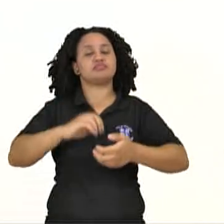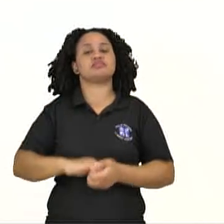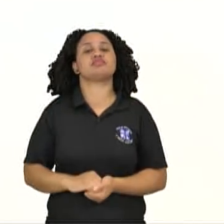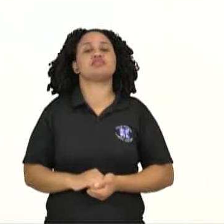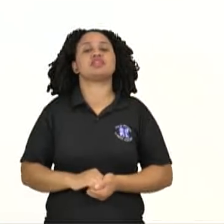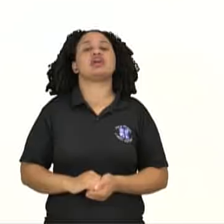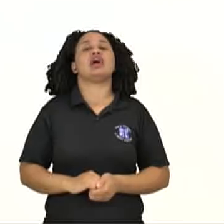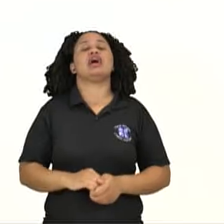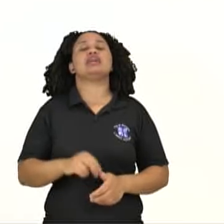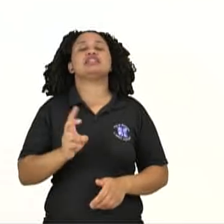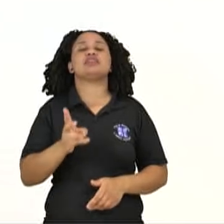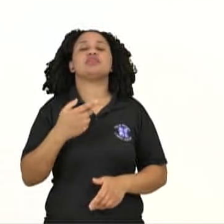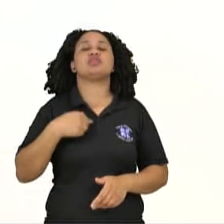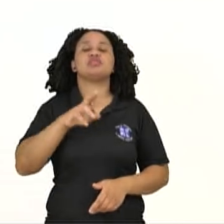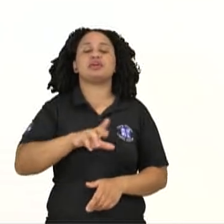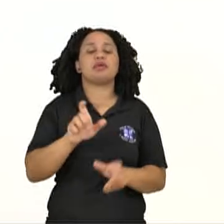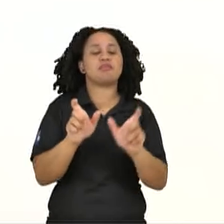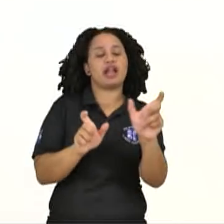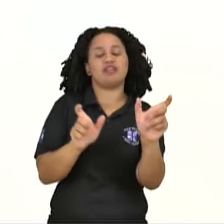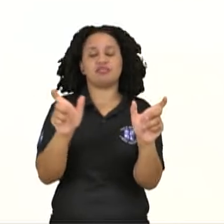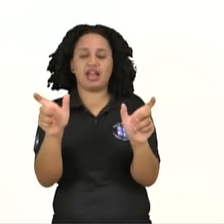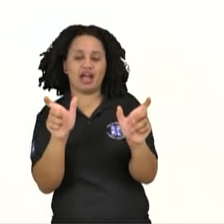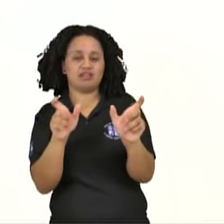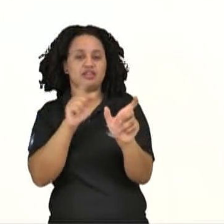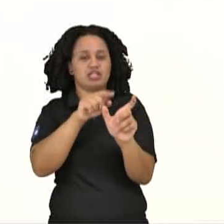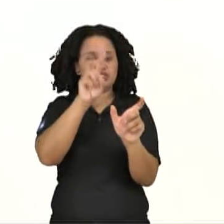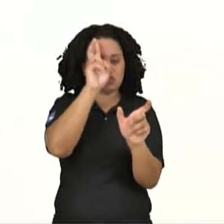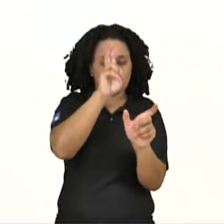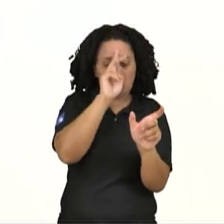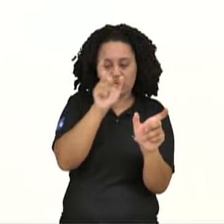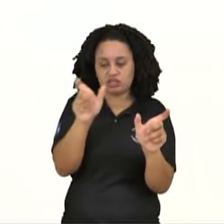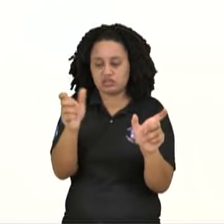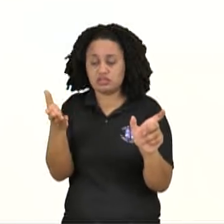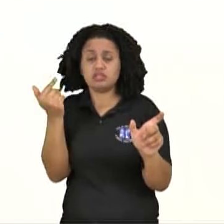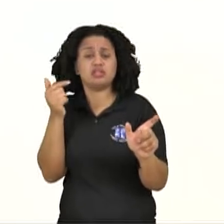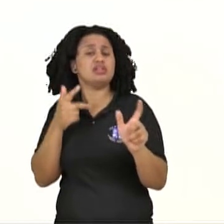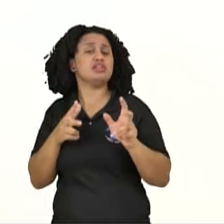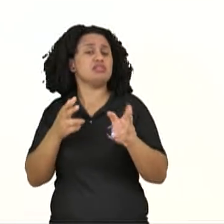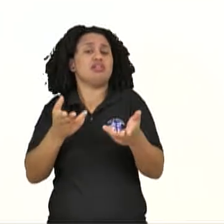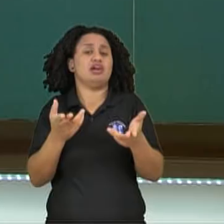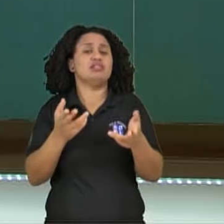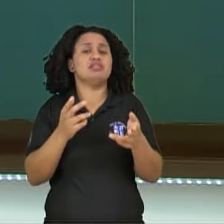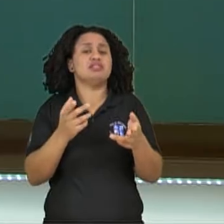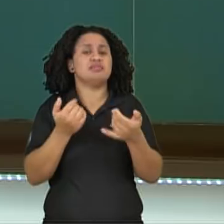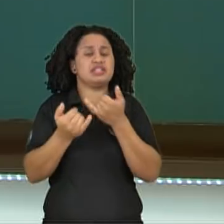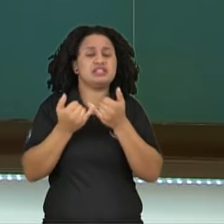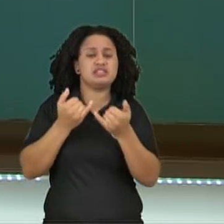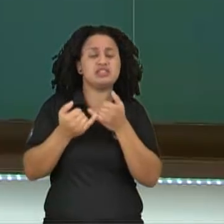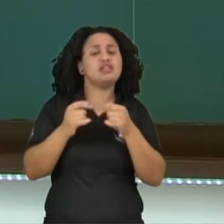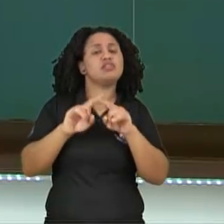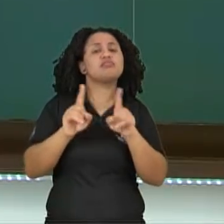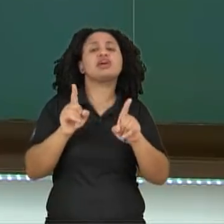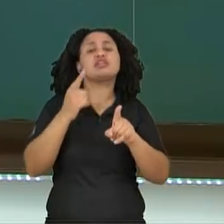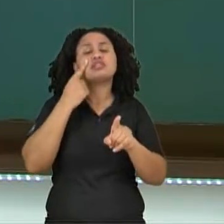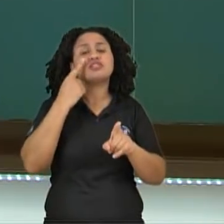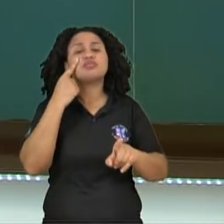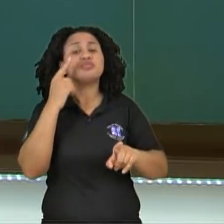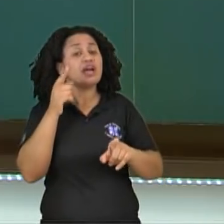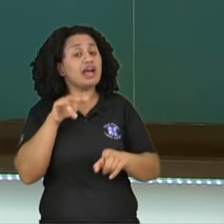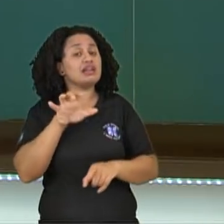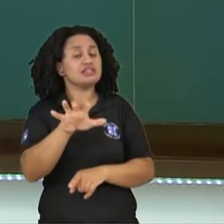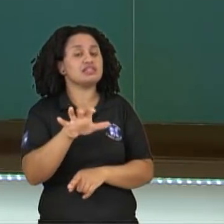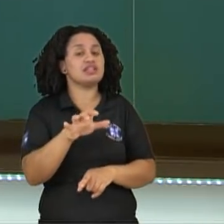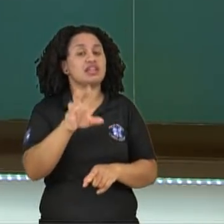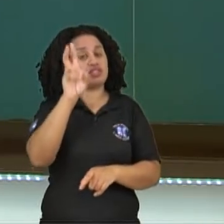as duas palavras como se fosse a mesma coisa, né, com um significado muito próximo. E o que nós vamos ver hoje é exatamente isso, que história é